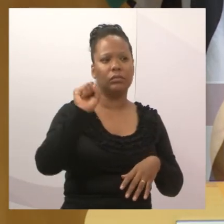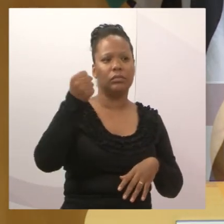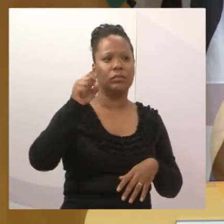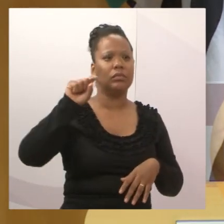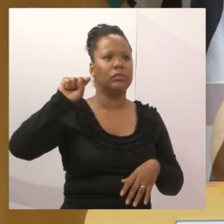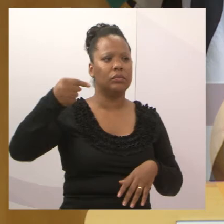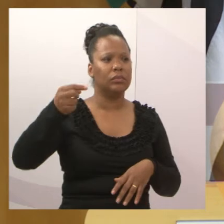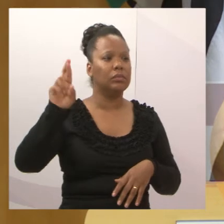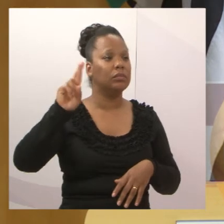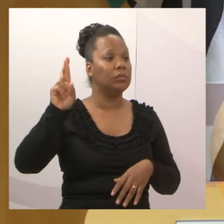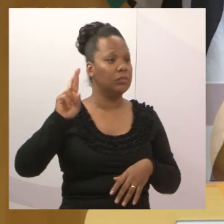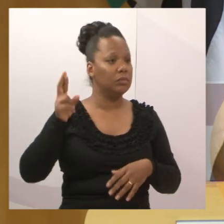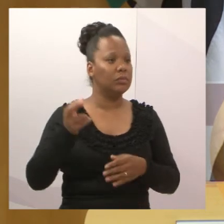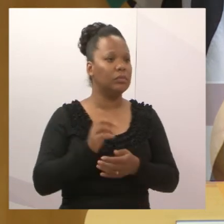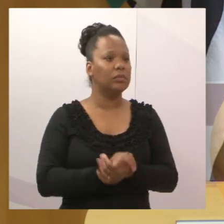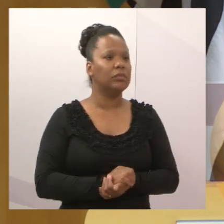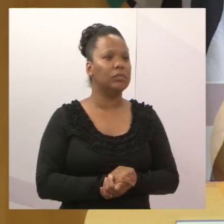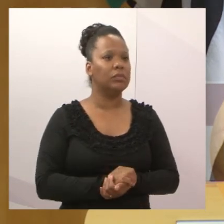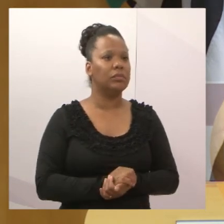R$68 mil por dia.